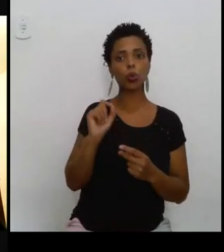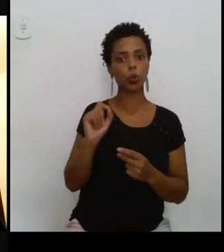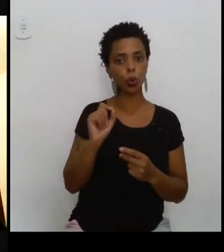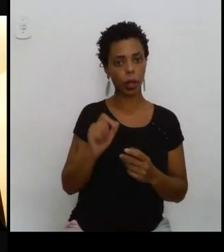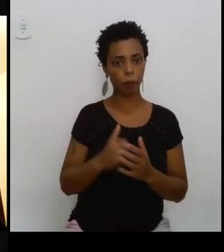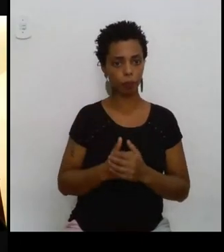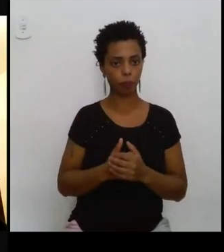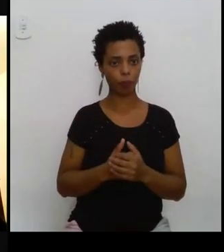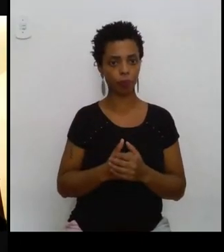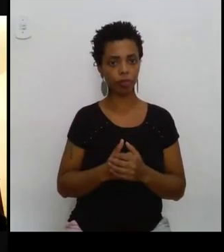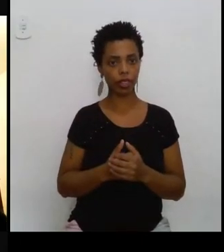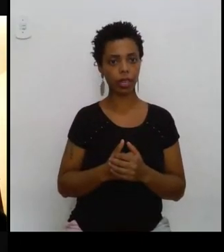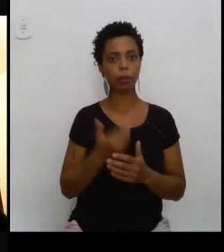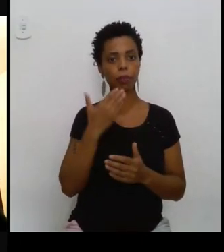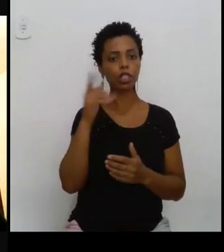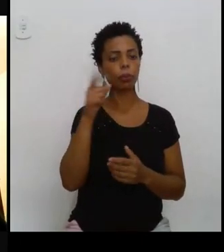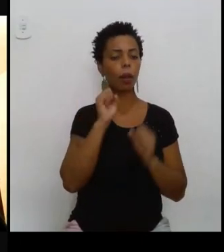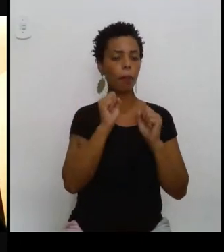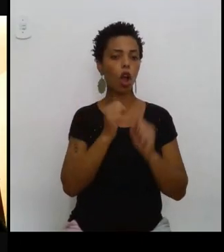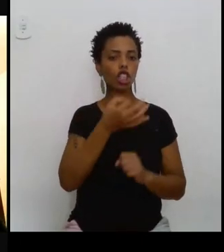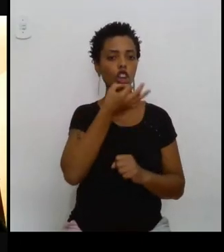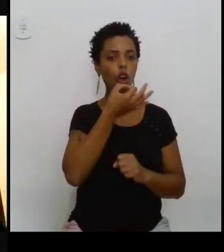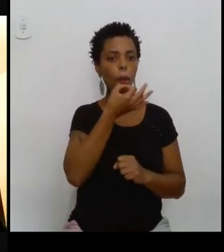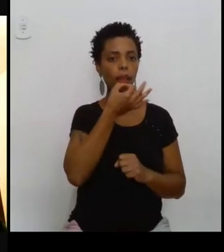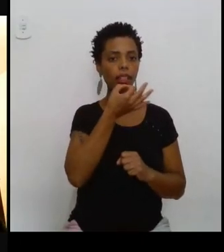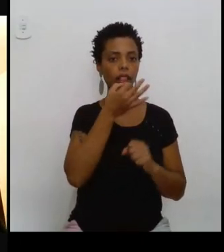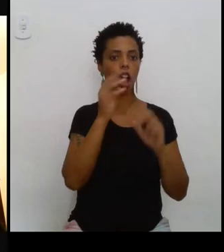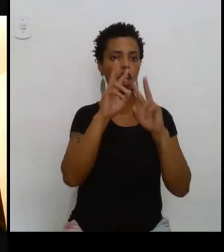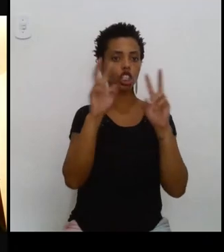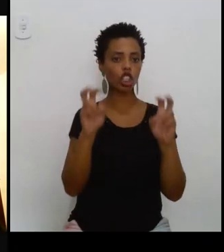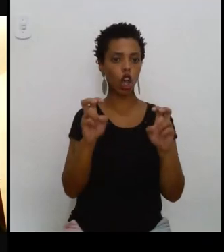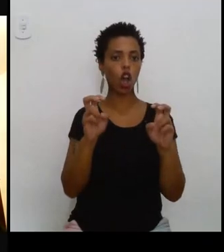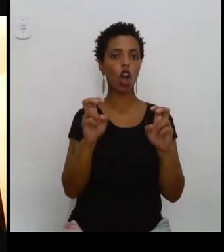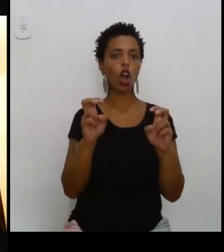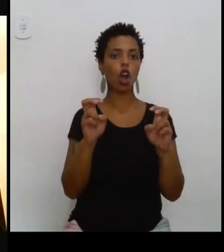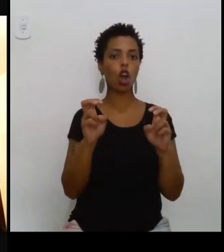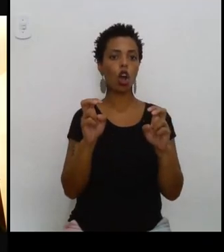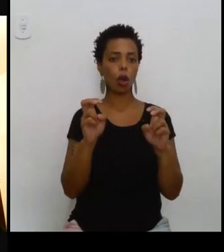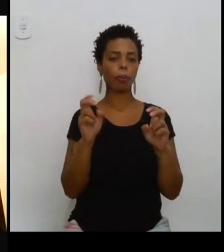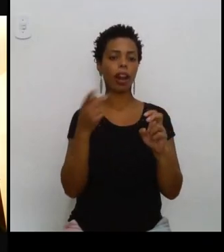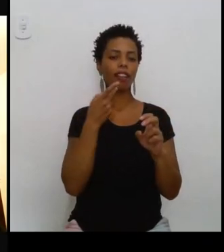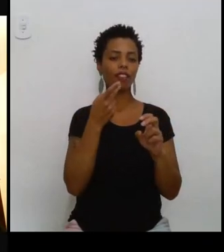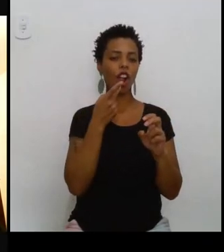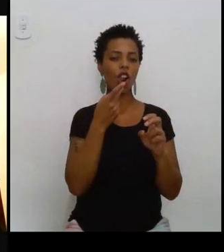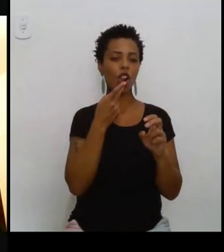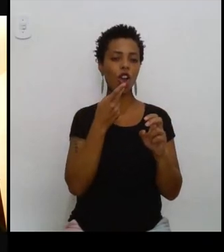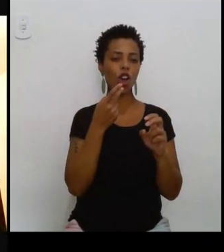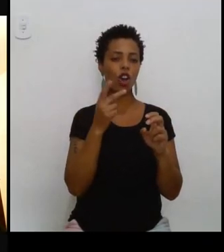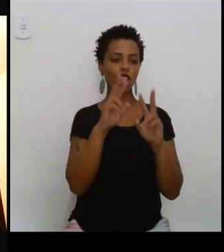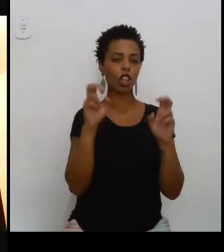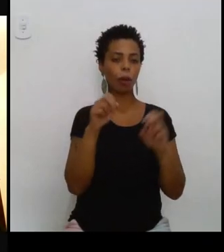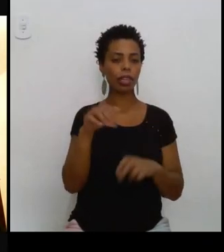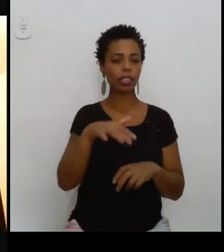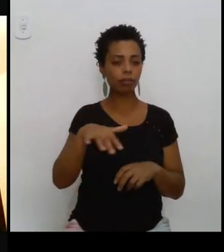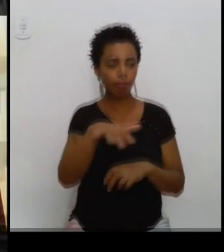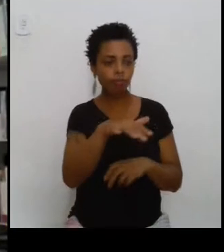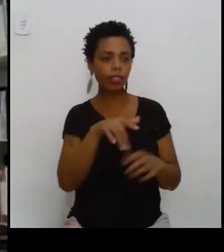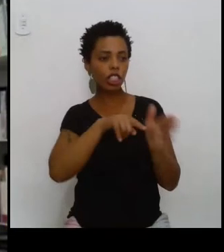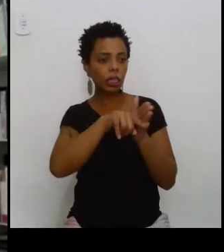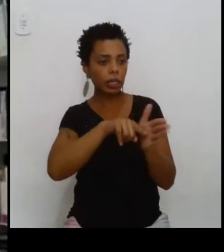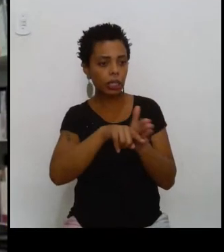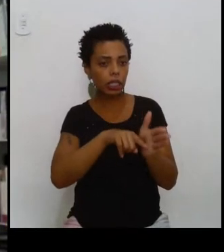também pedir para de comentar a respeito dessa relação né ele falou muito sobre assar esse ambiente especulativo